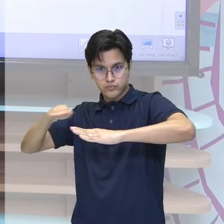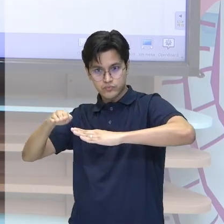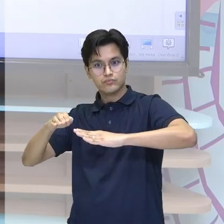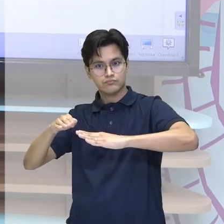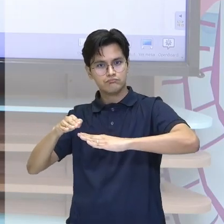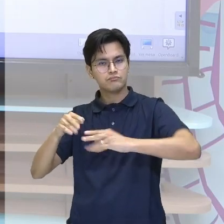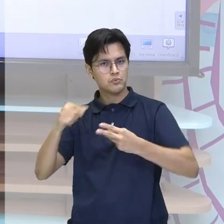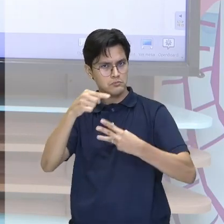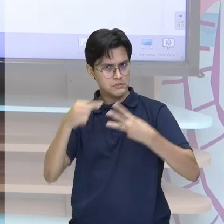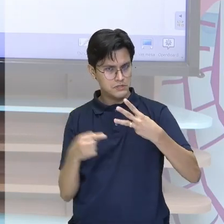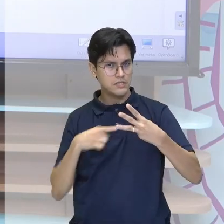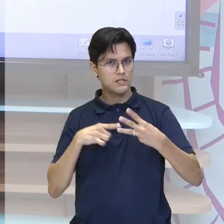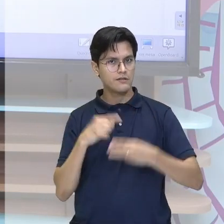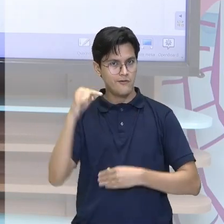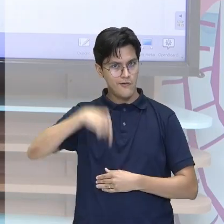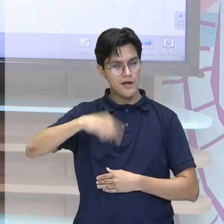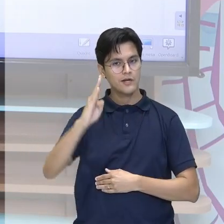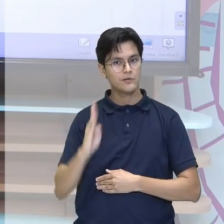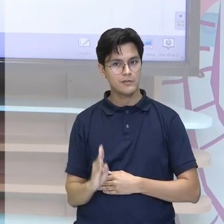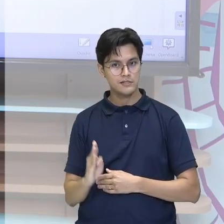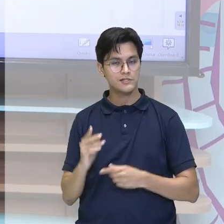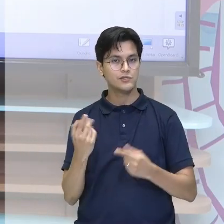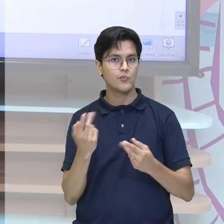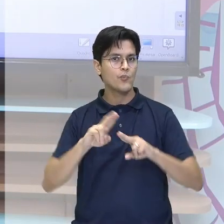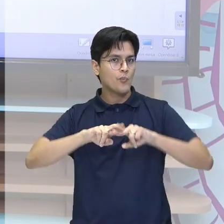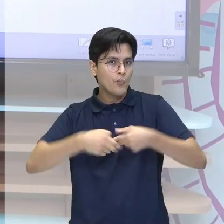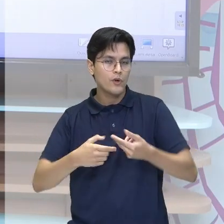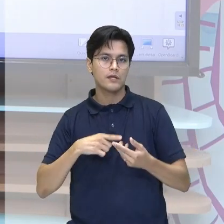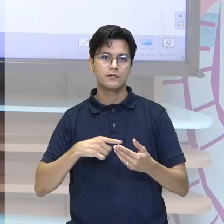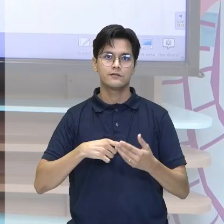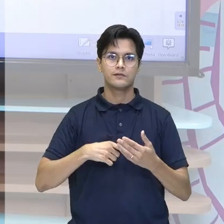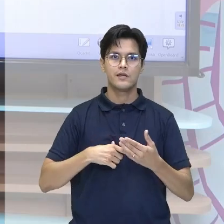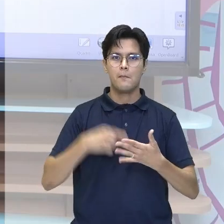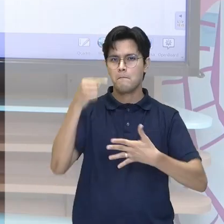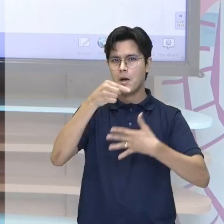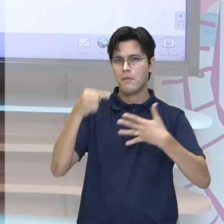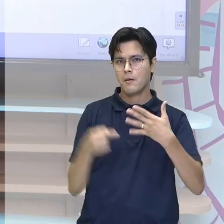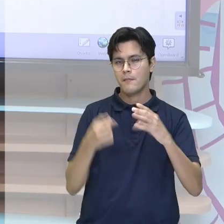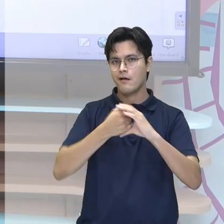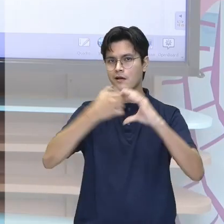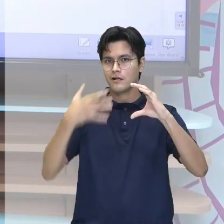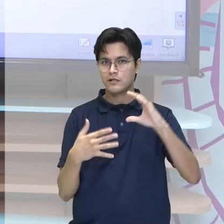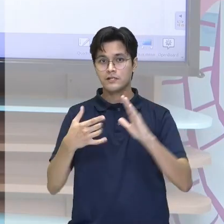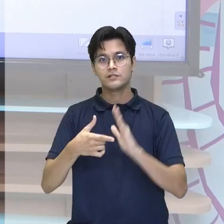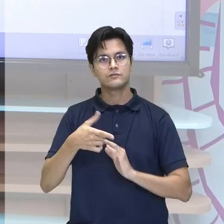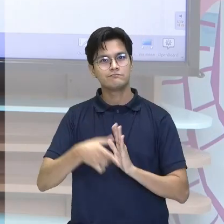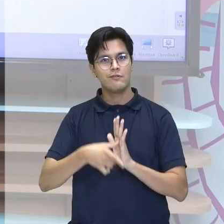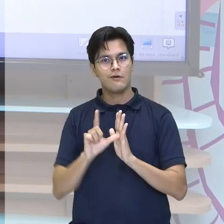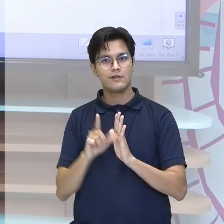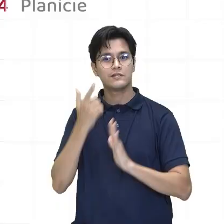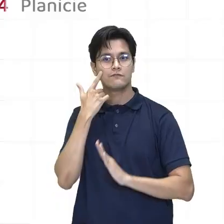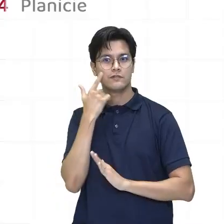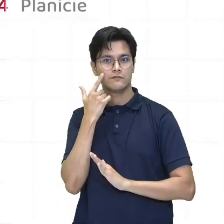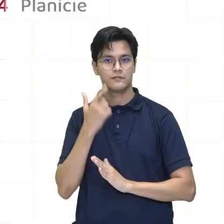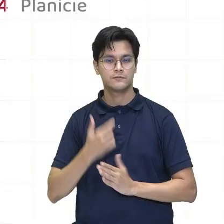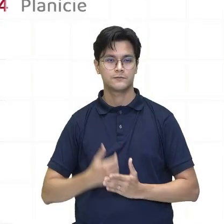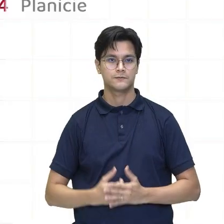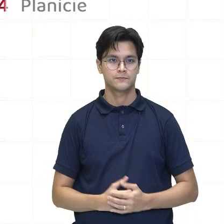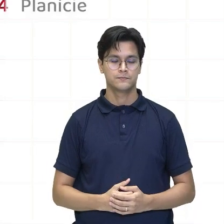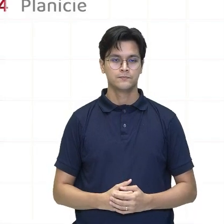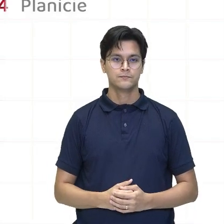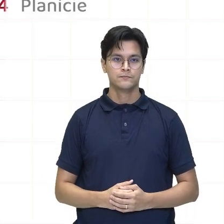brasileiro, por conta de todas essas características que a gente visualizou aí anteriormente. Além disso,